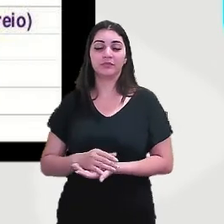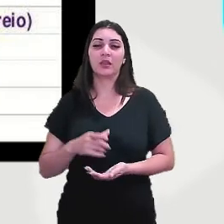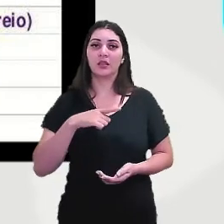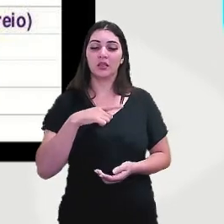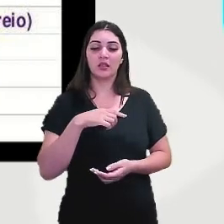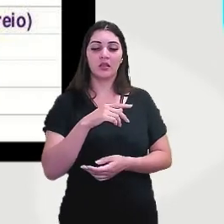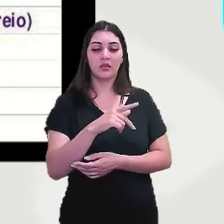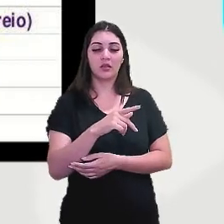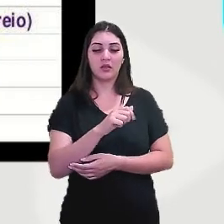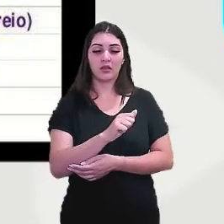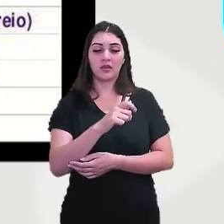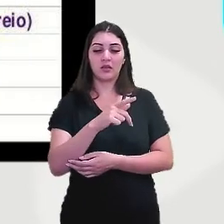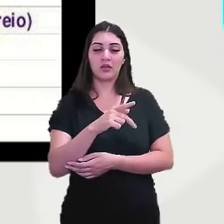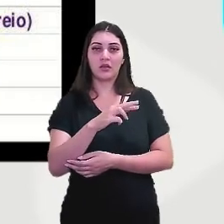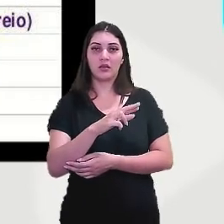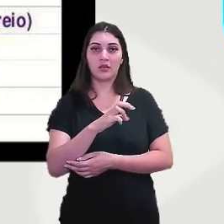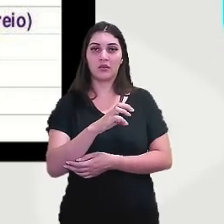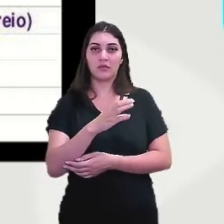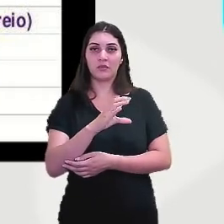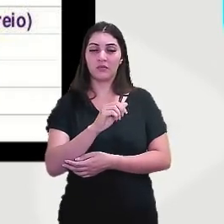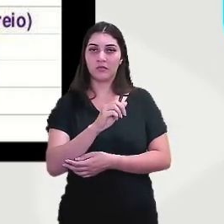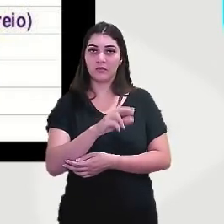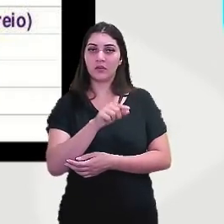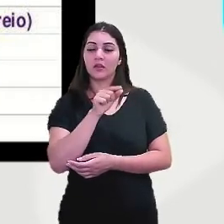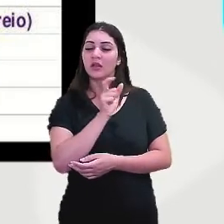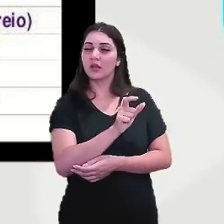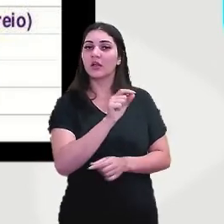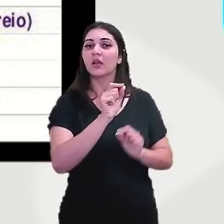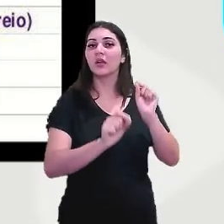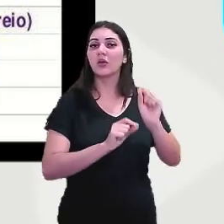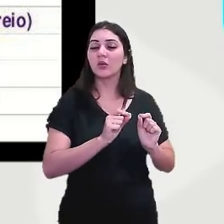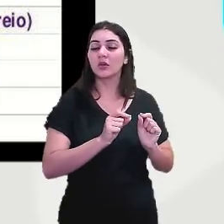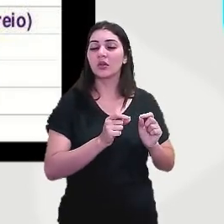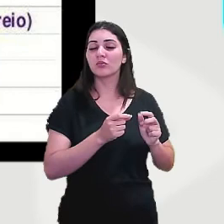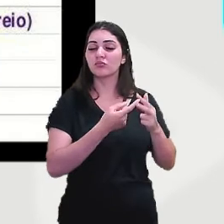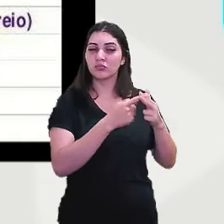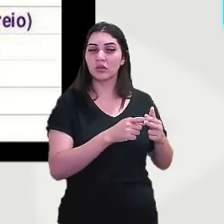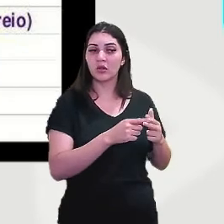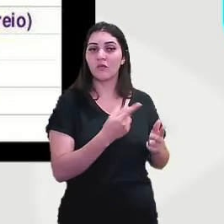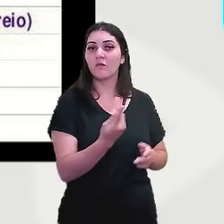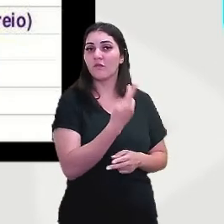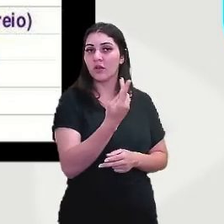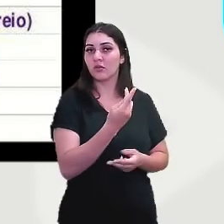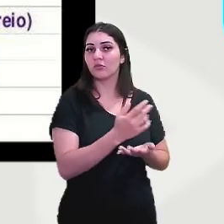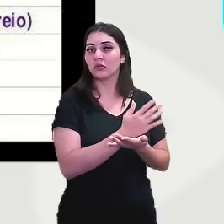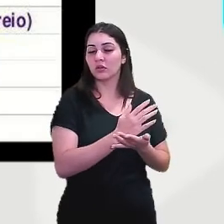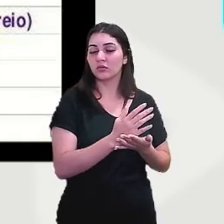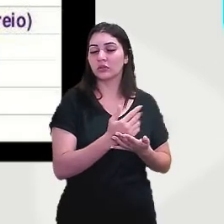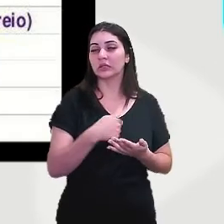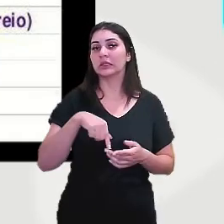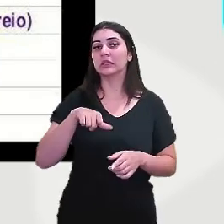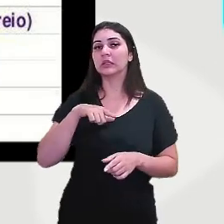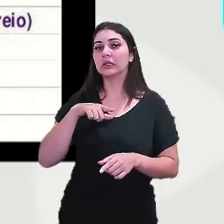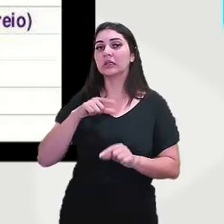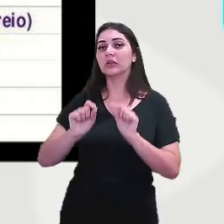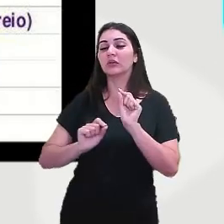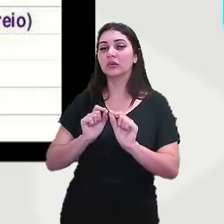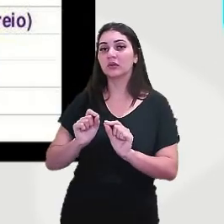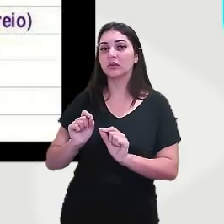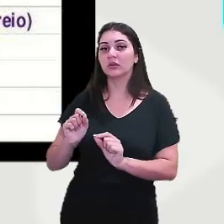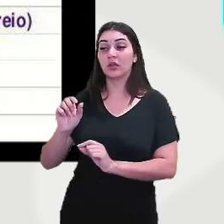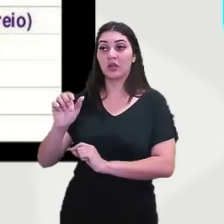Temos apressar, que é ajustar o preço de algo, que é com cedilha. E temos apressar